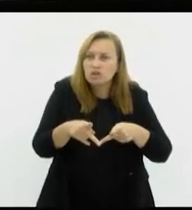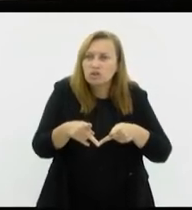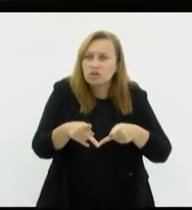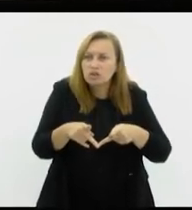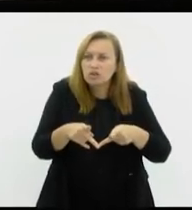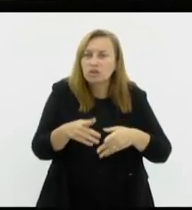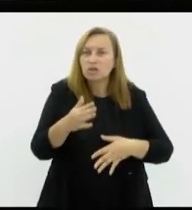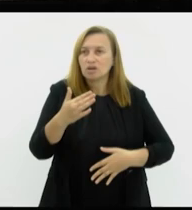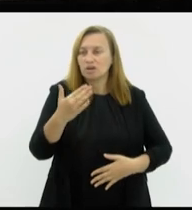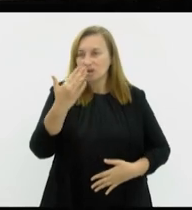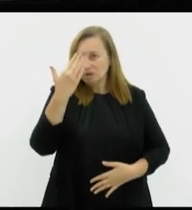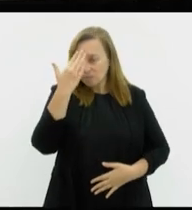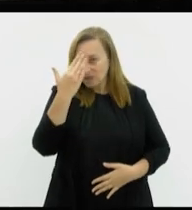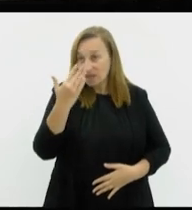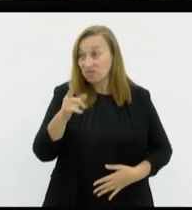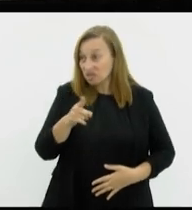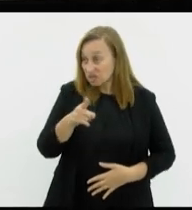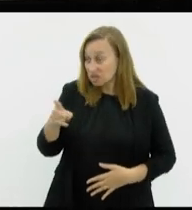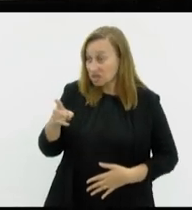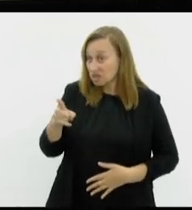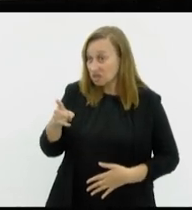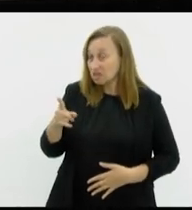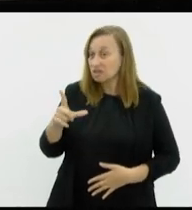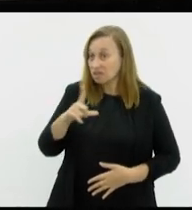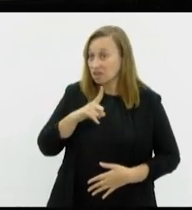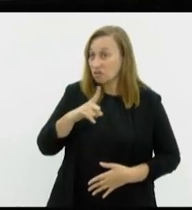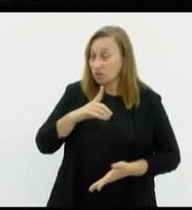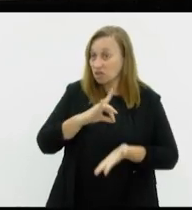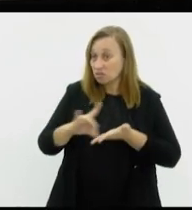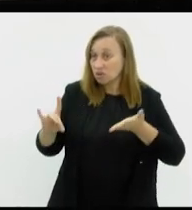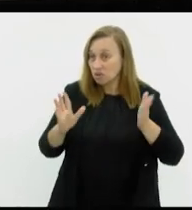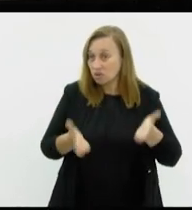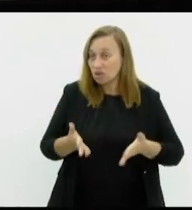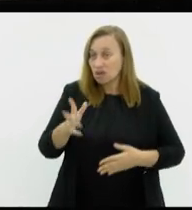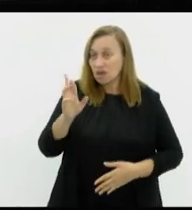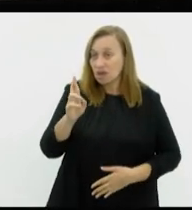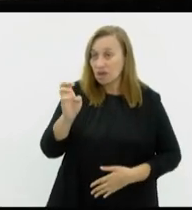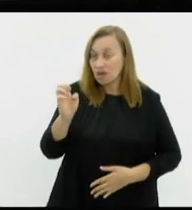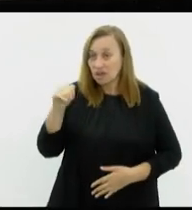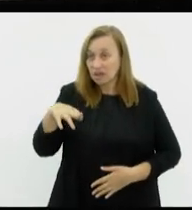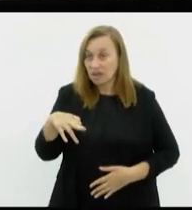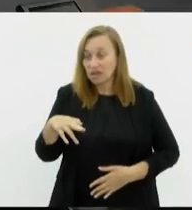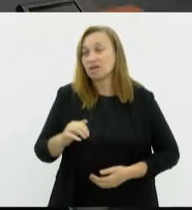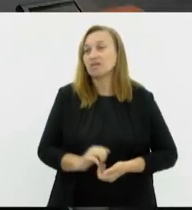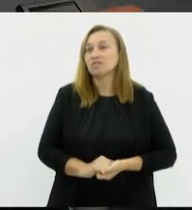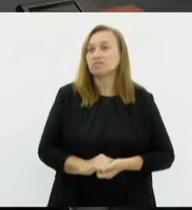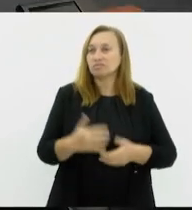muito prazer, vocês ganharam um grande inimigo. Meu nome é Renan Jordi.